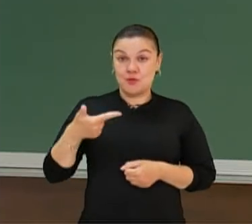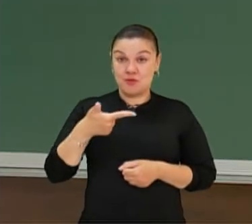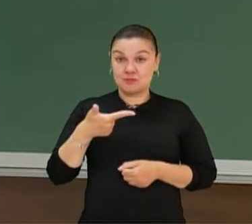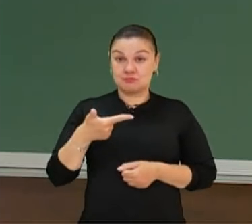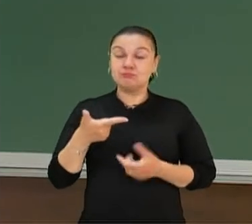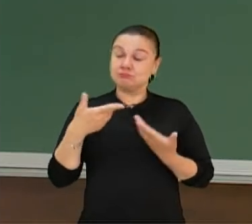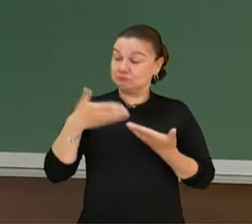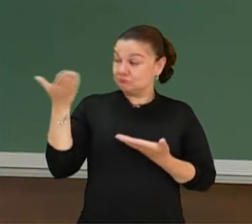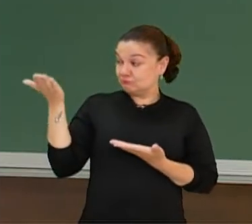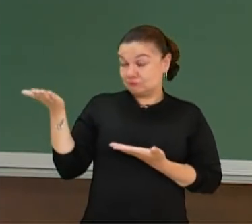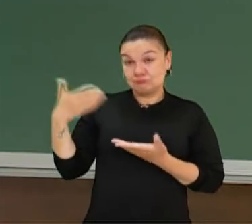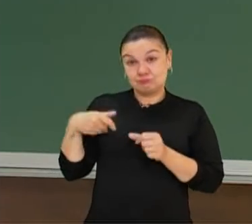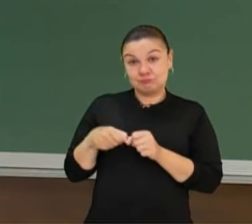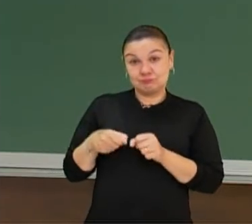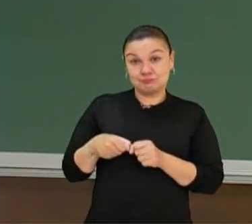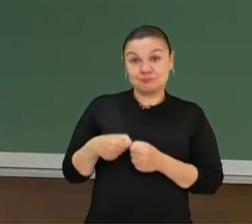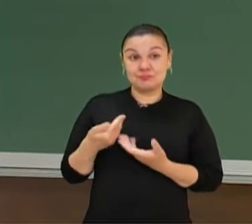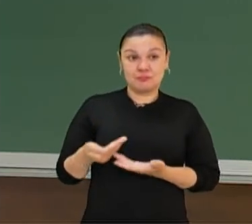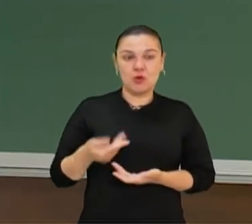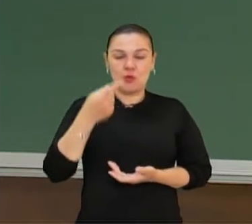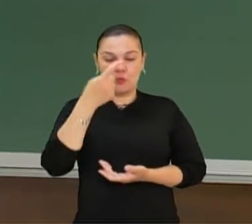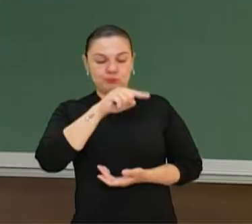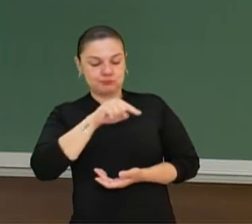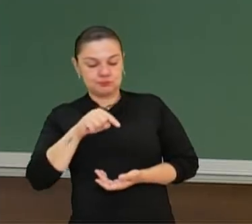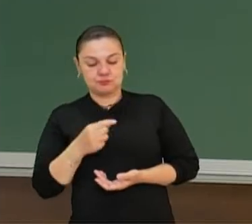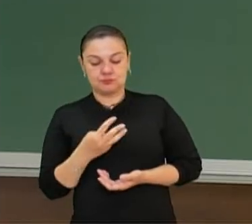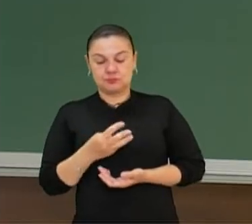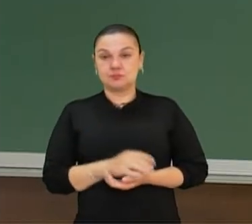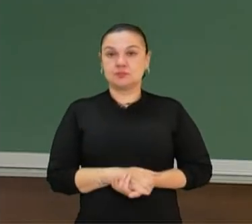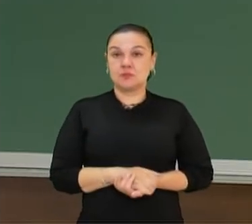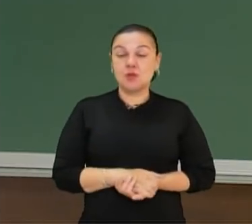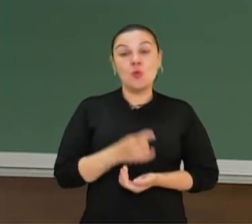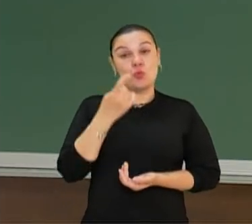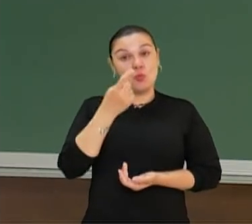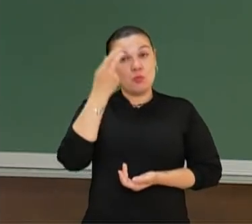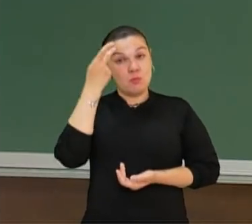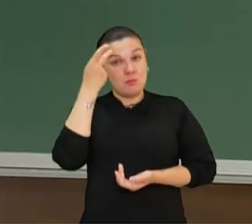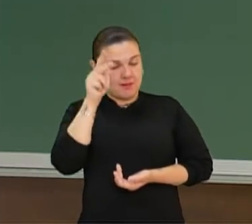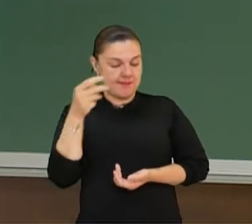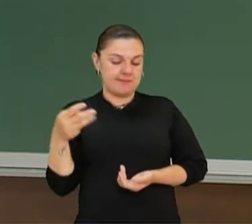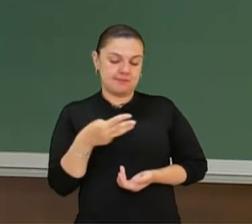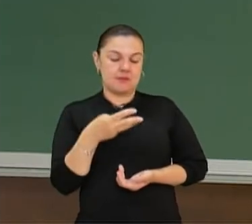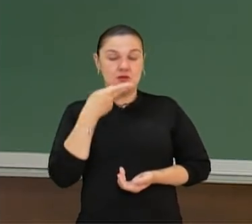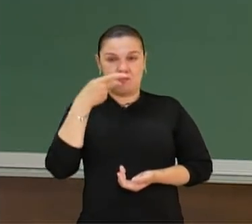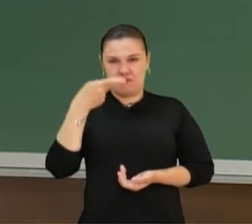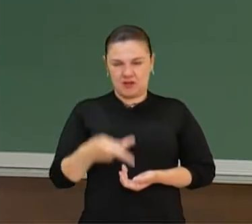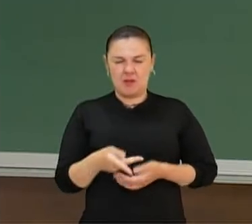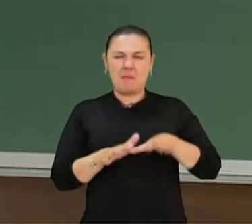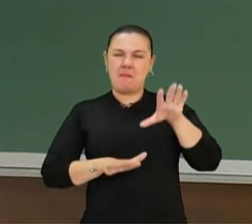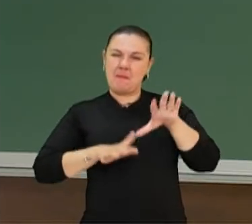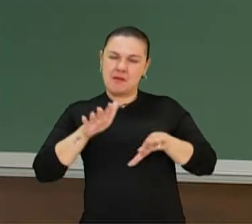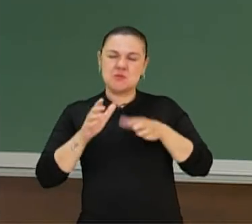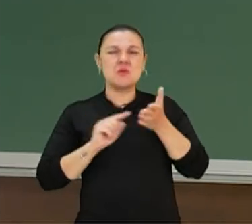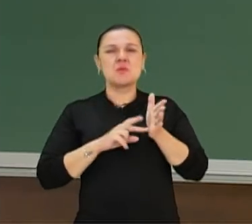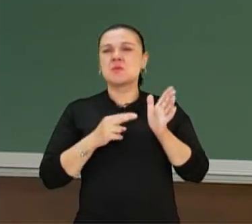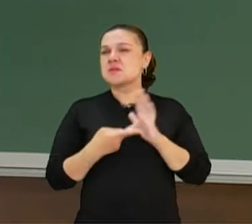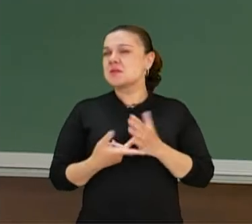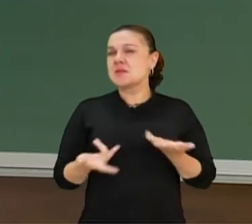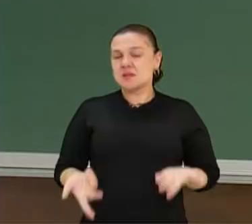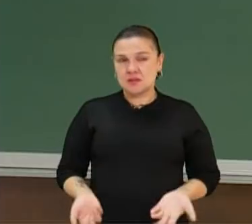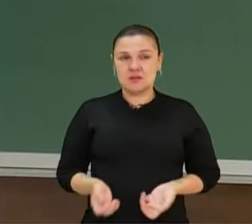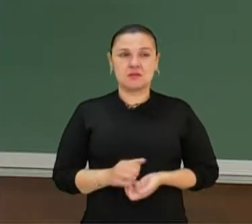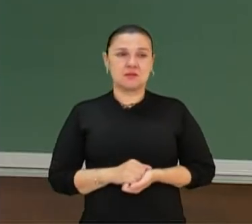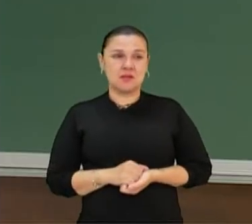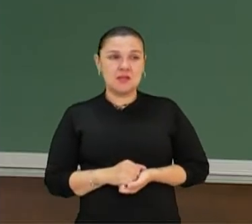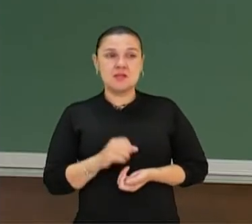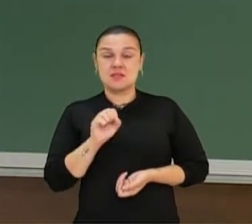que eu fiz. Aí a resposta é 1/3 ou 1/3. Mais ou menos o que significa isso? Se